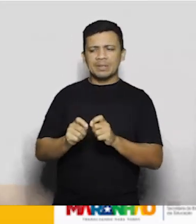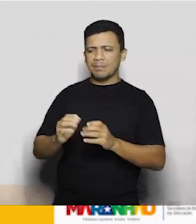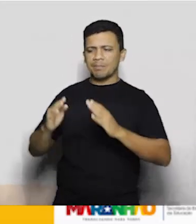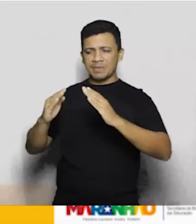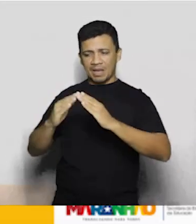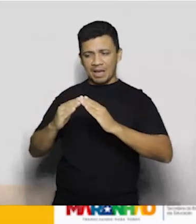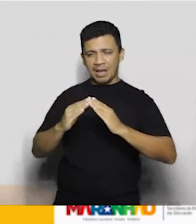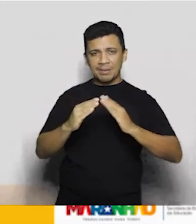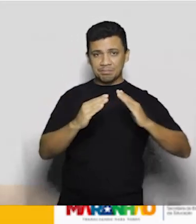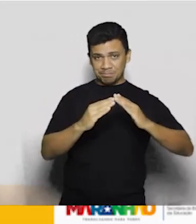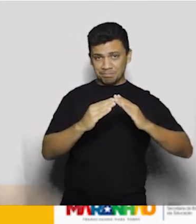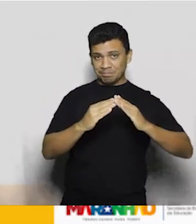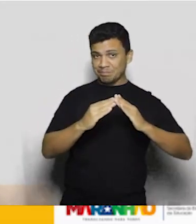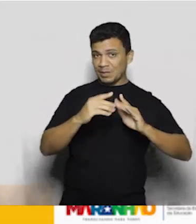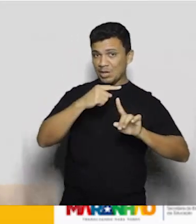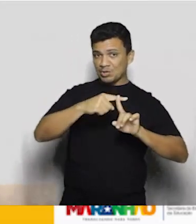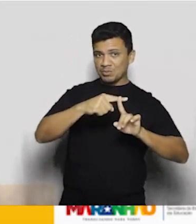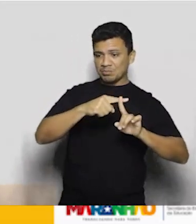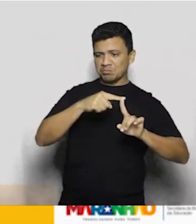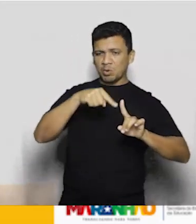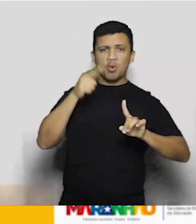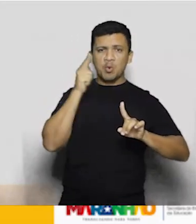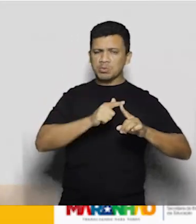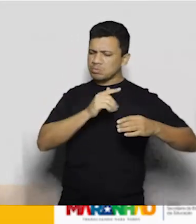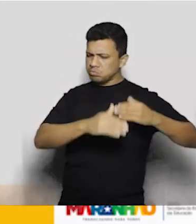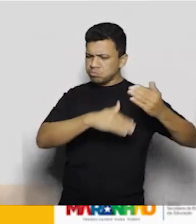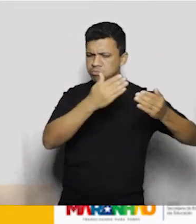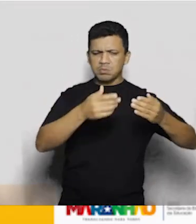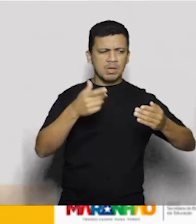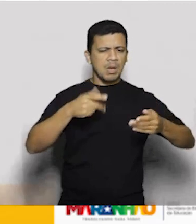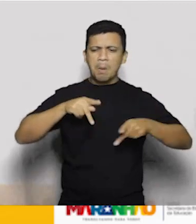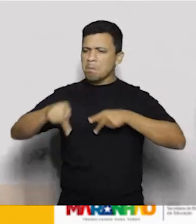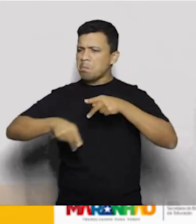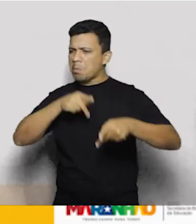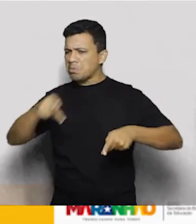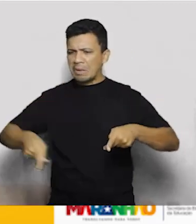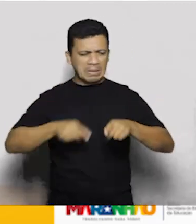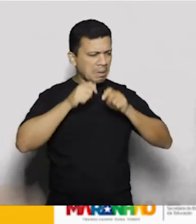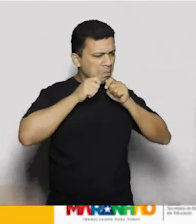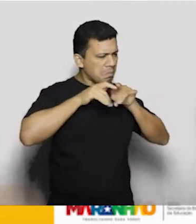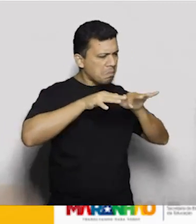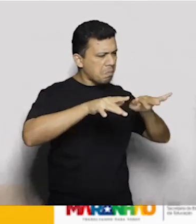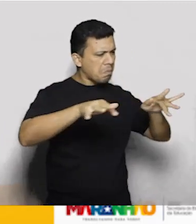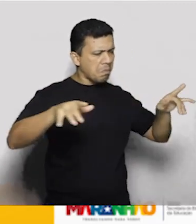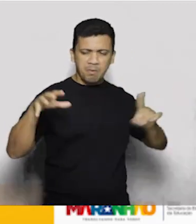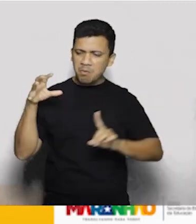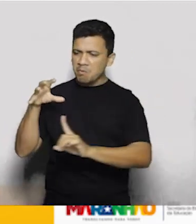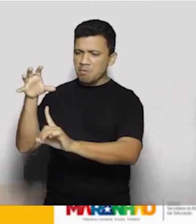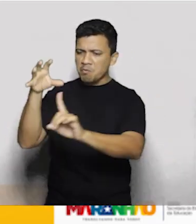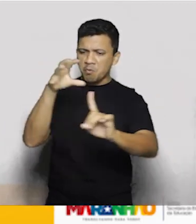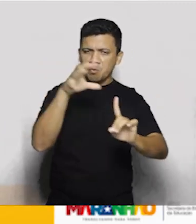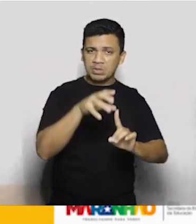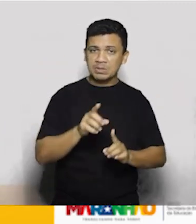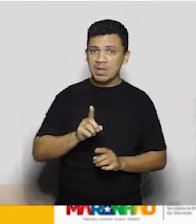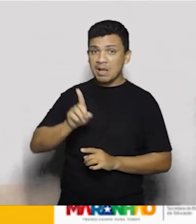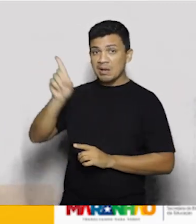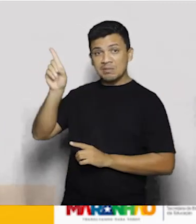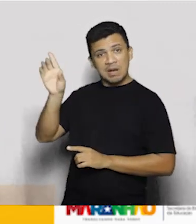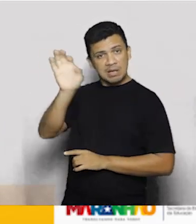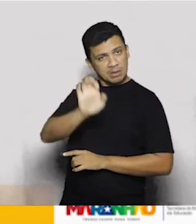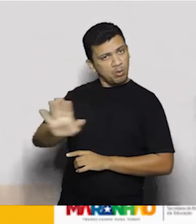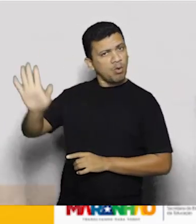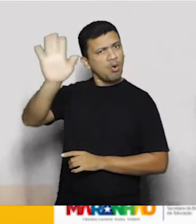fez para se fortalecer em termos de popularidade, de expansão da sua influência lá na Europa. Letra